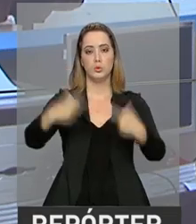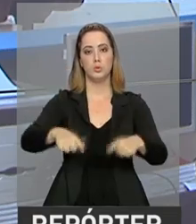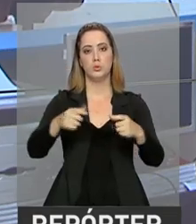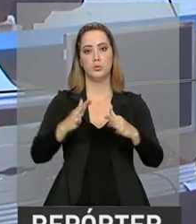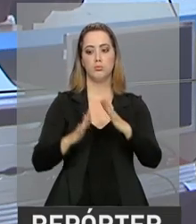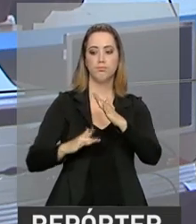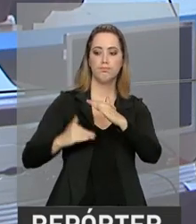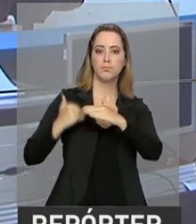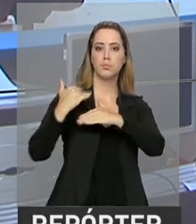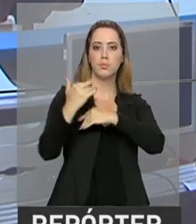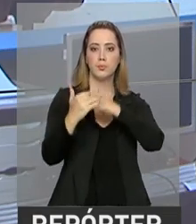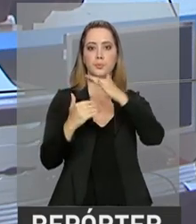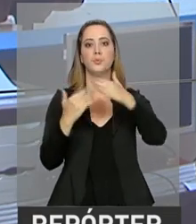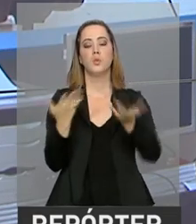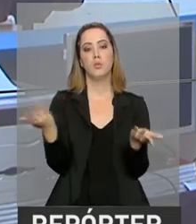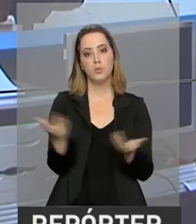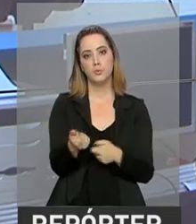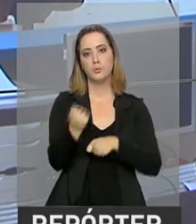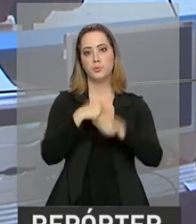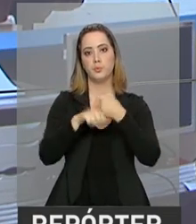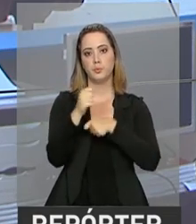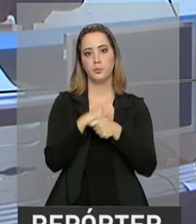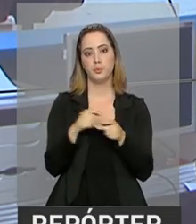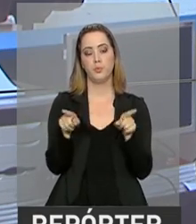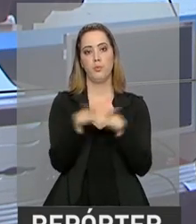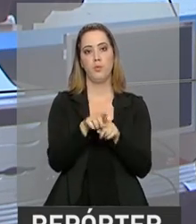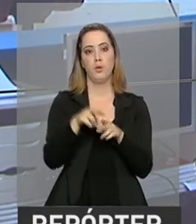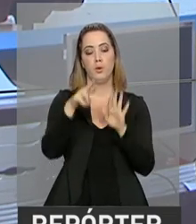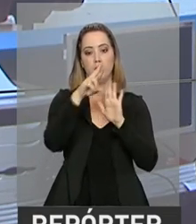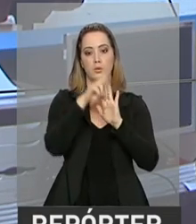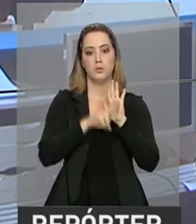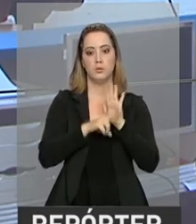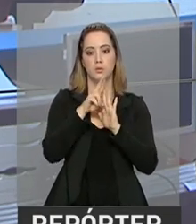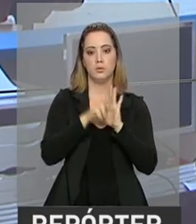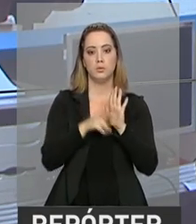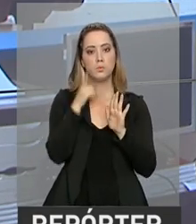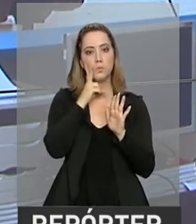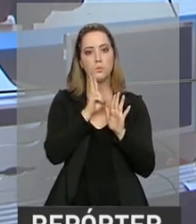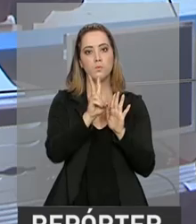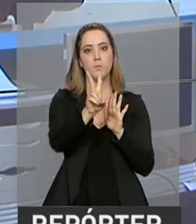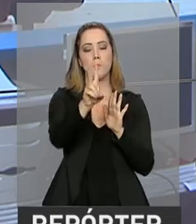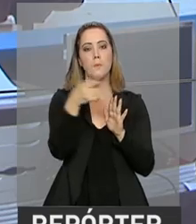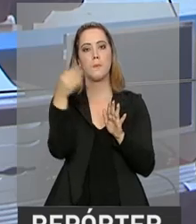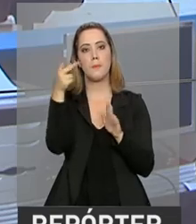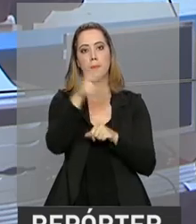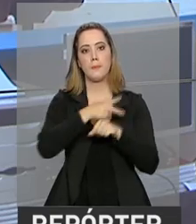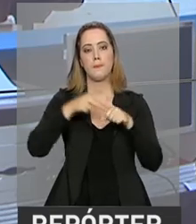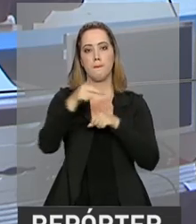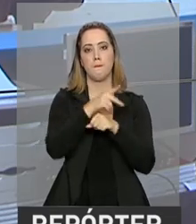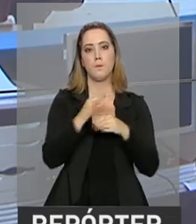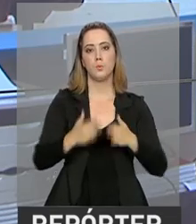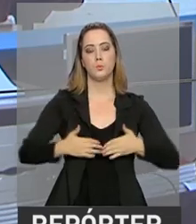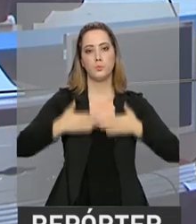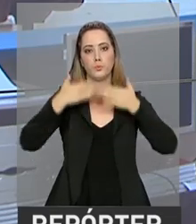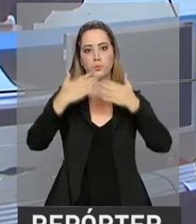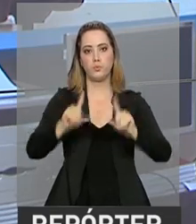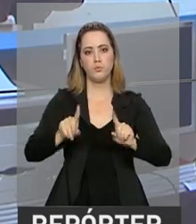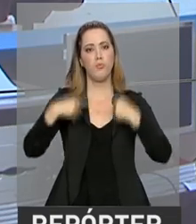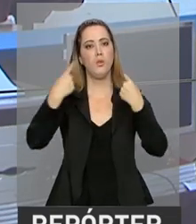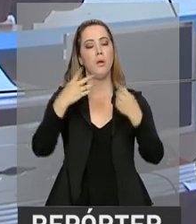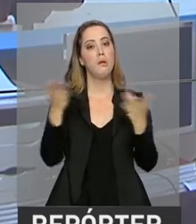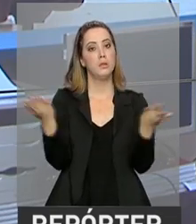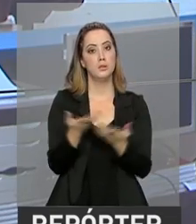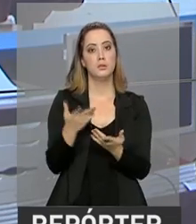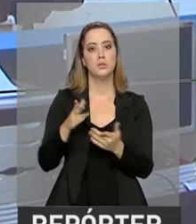medidas adotadas para recuperar a economia no relatório o FMI avalia que o país ainda enfrenta desafios mas que as perspectivas